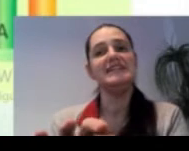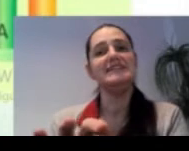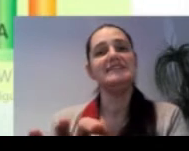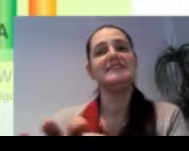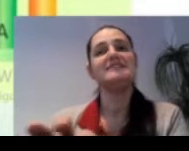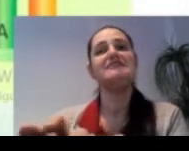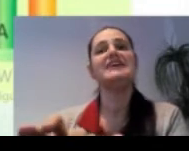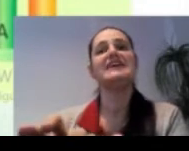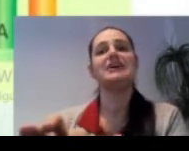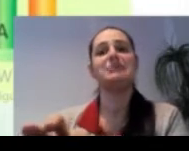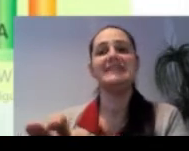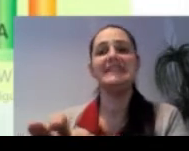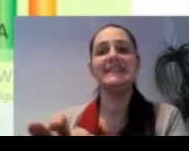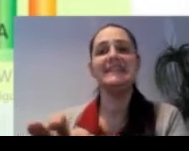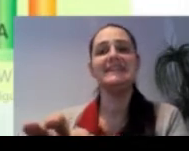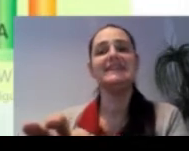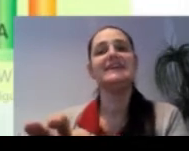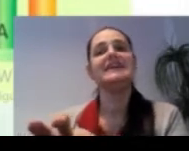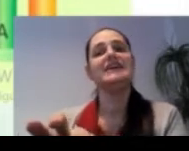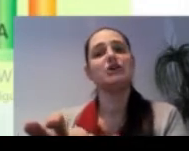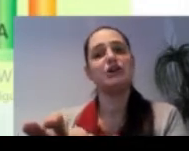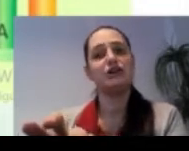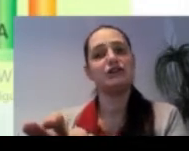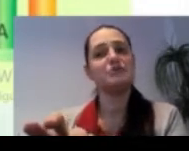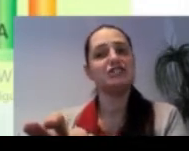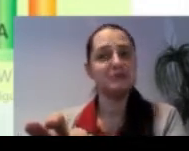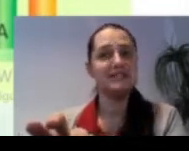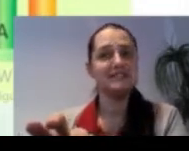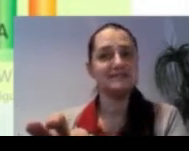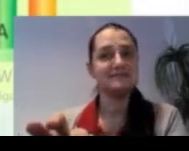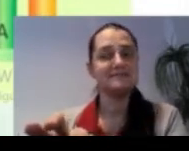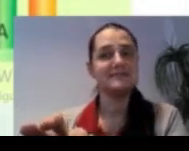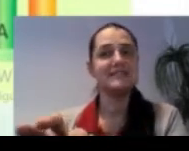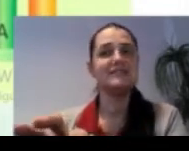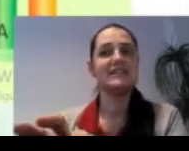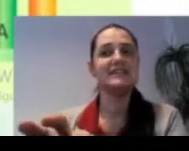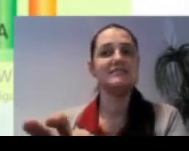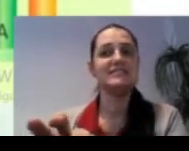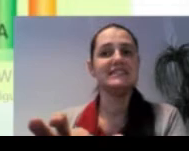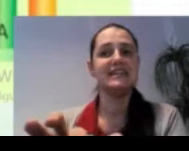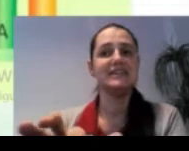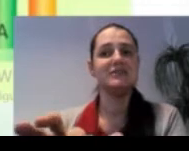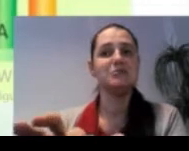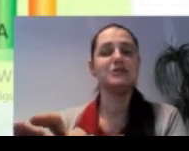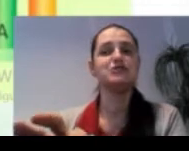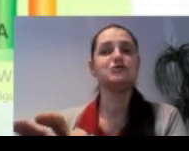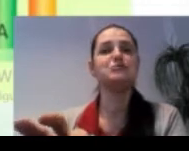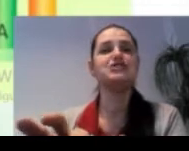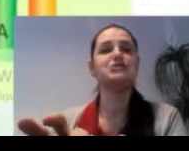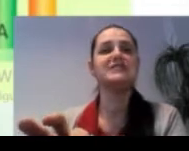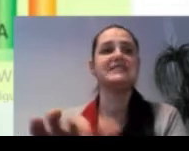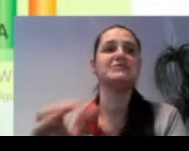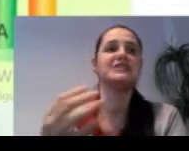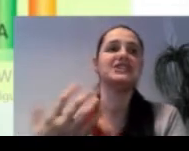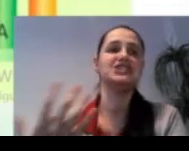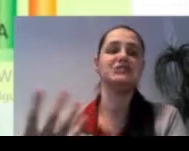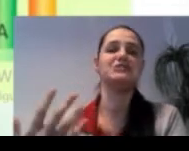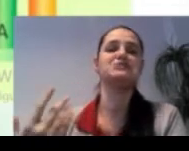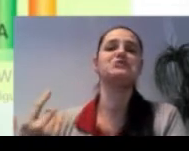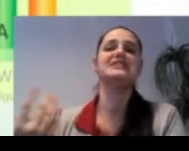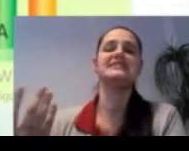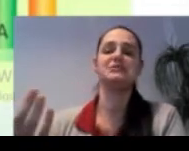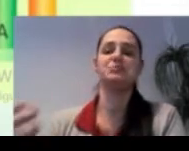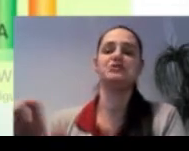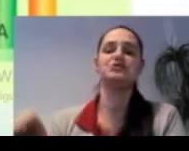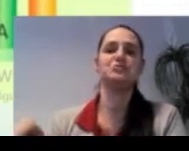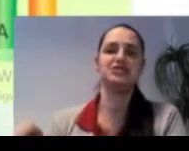citosina da guanina, vê que é uma adenina e coloca uma timina. Então, aqui você tem uma substituição, que a gente